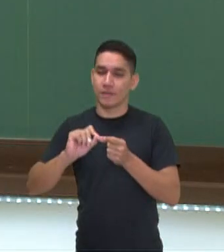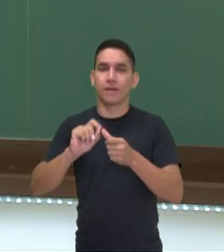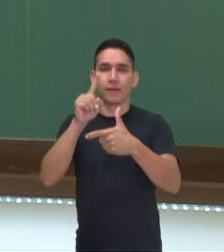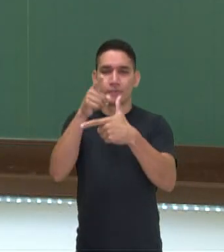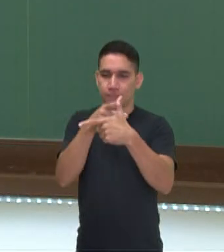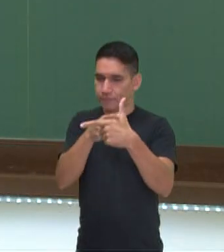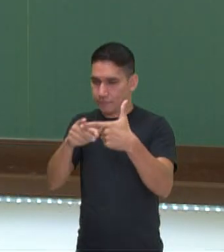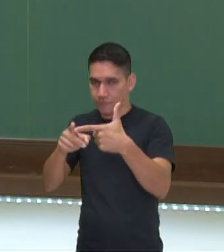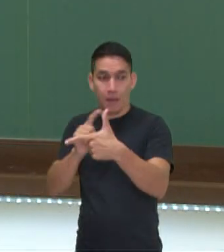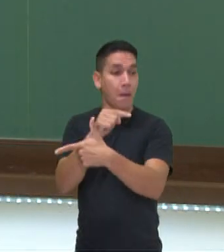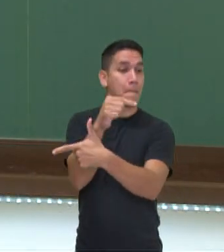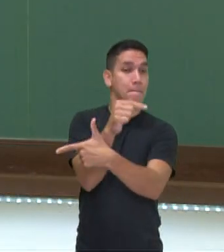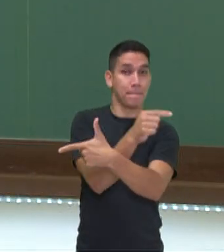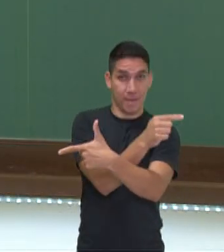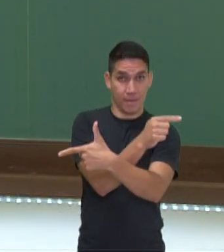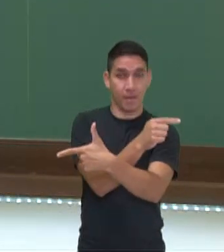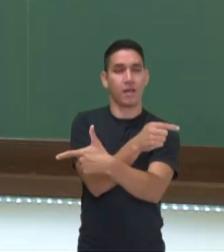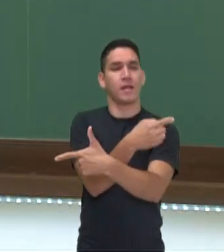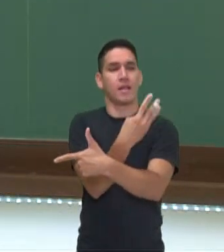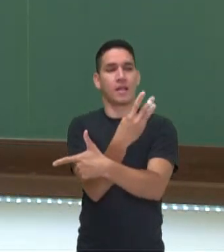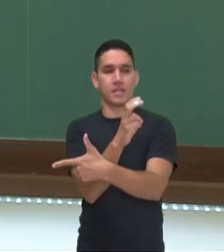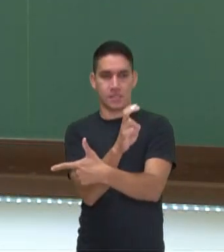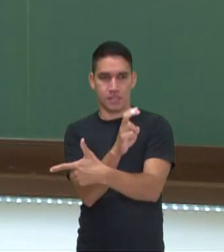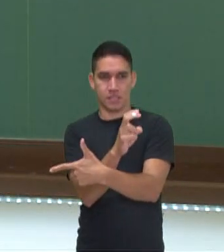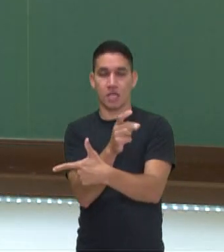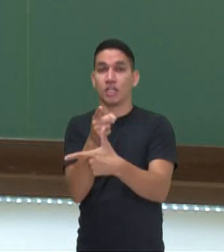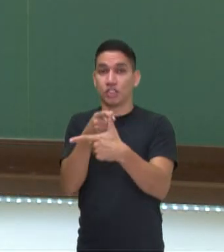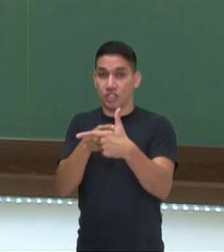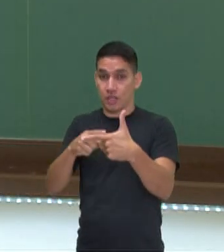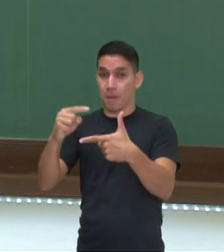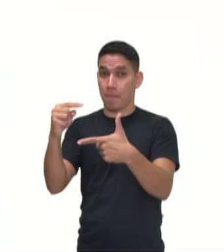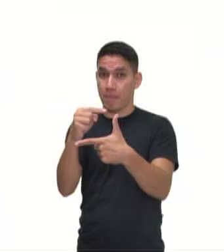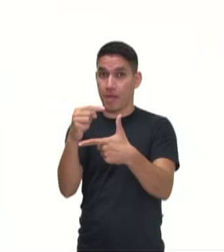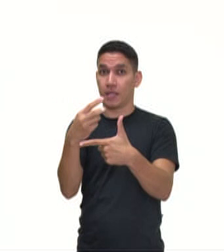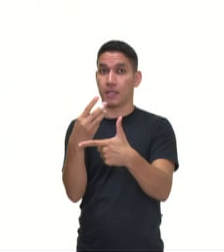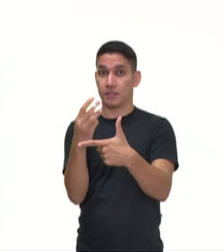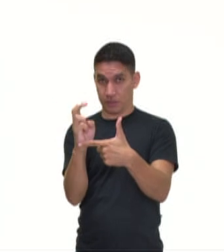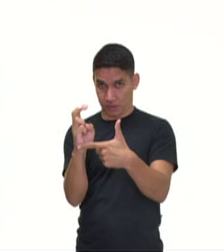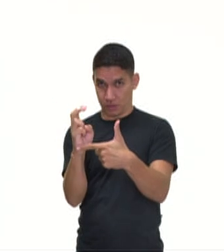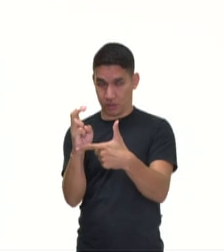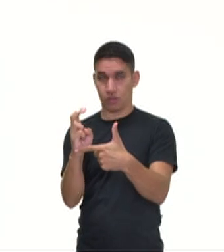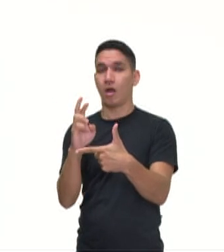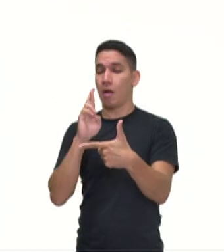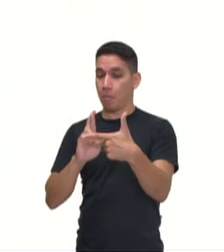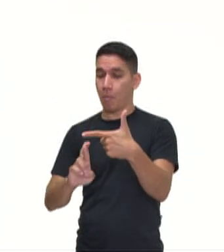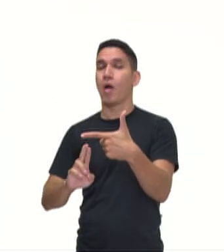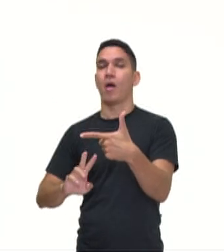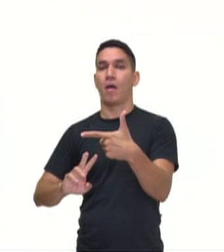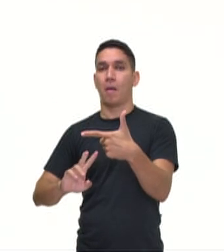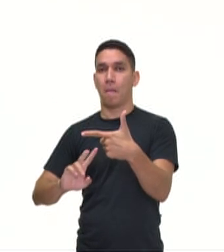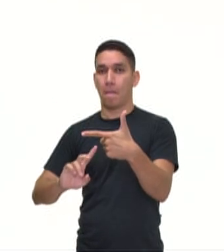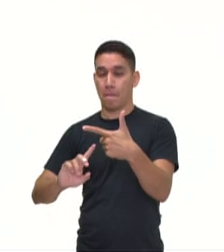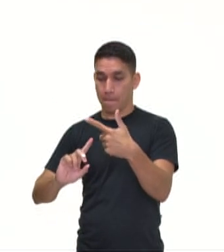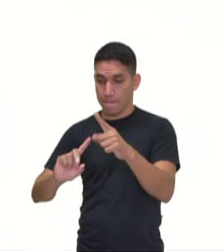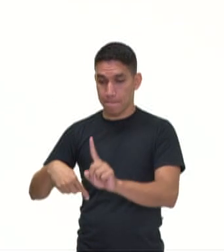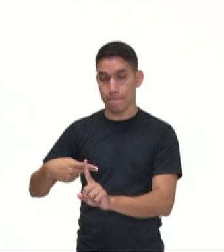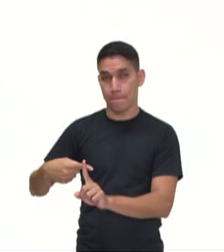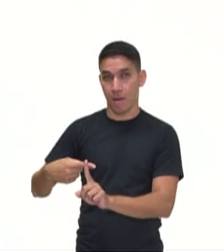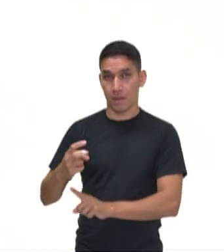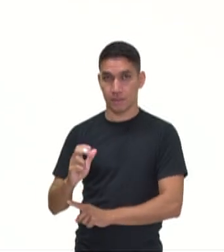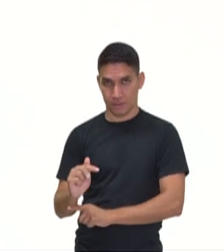divisão - 35 / menos cinco é mais 7 porque nós estamos